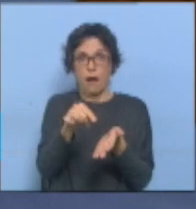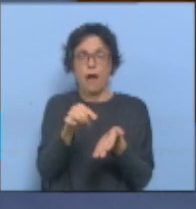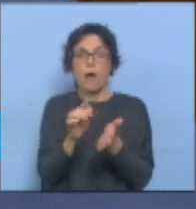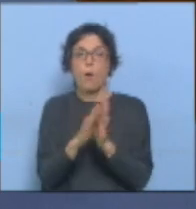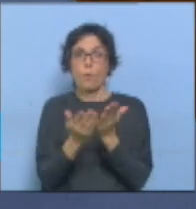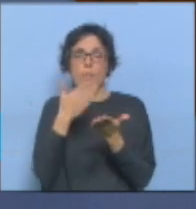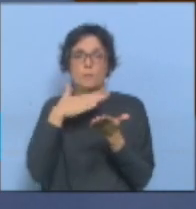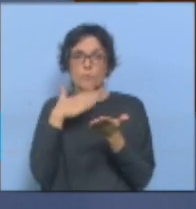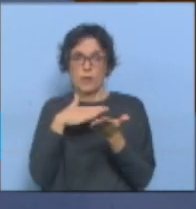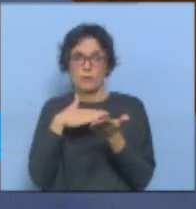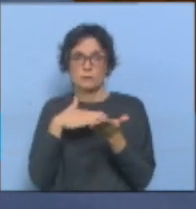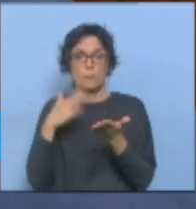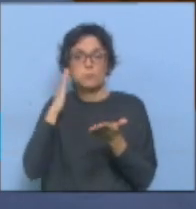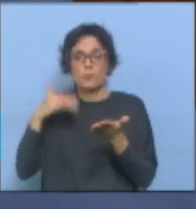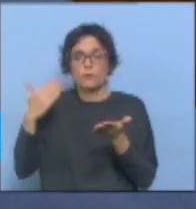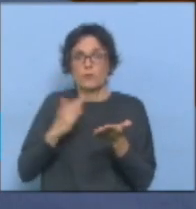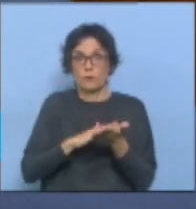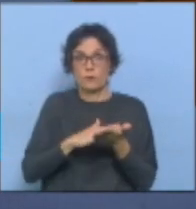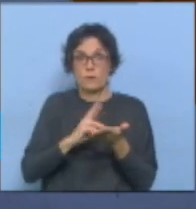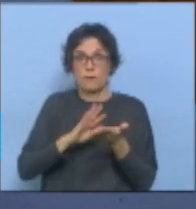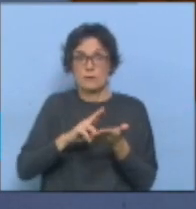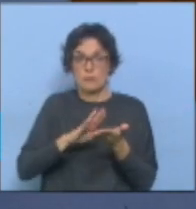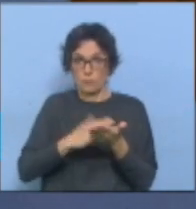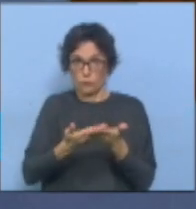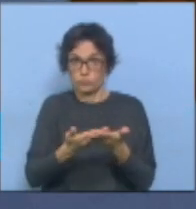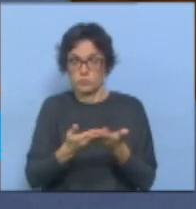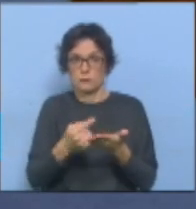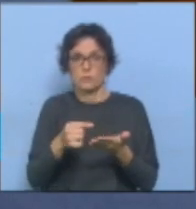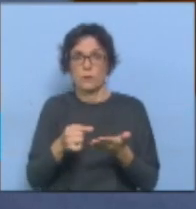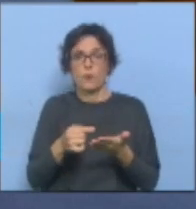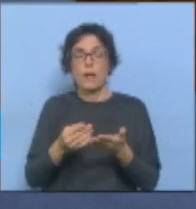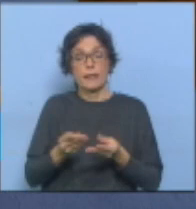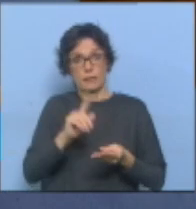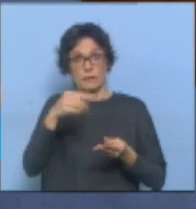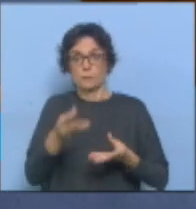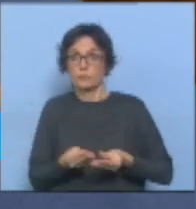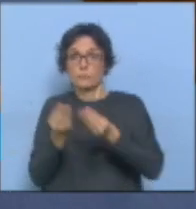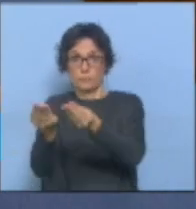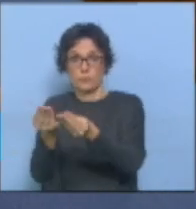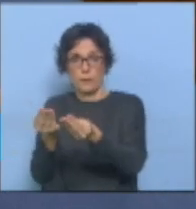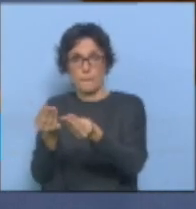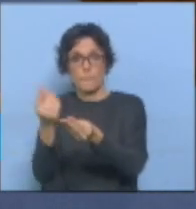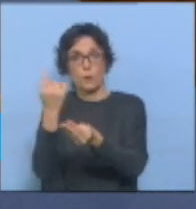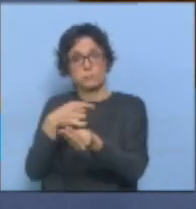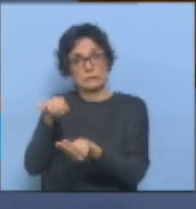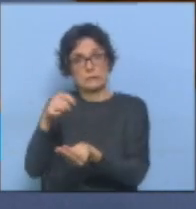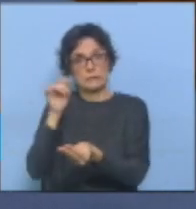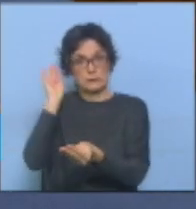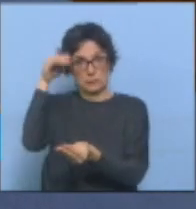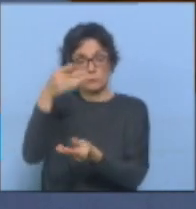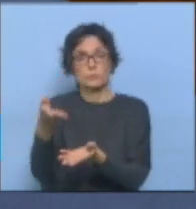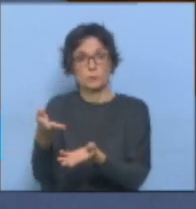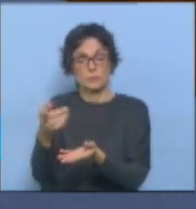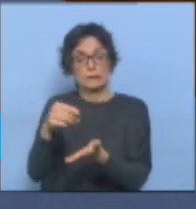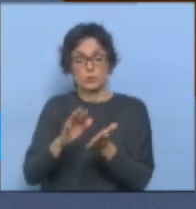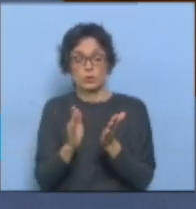em tradução e que entregaremos, não é? Ao Presidente da República, entregaremos e será difundido, e que é